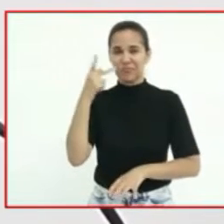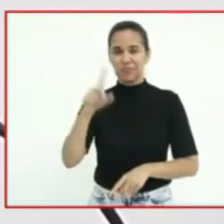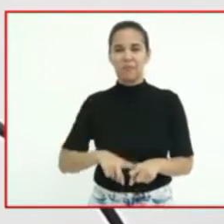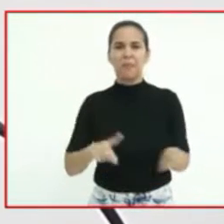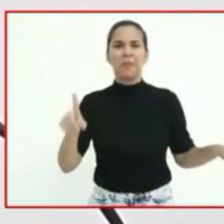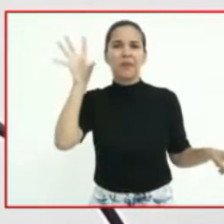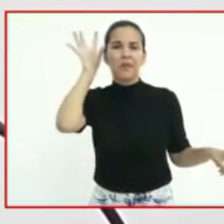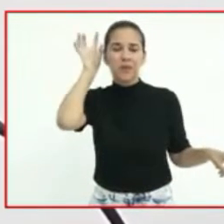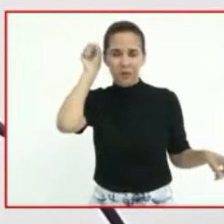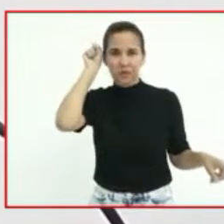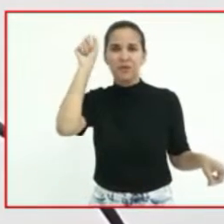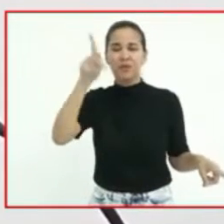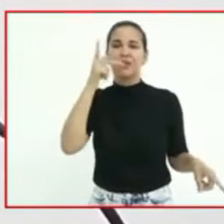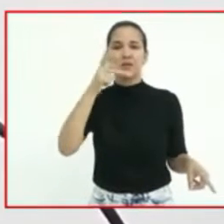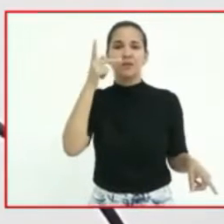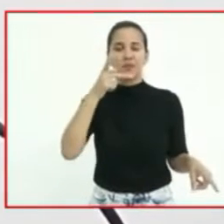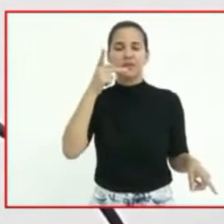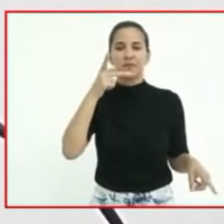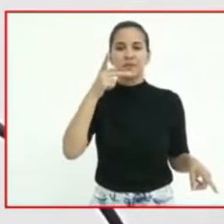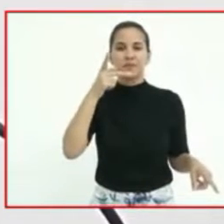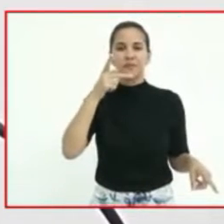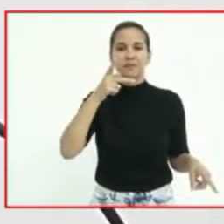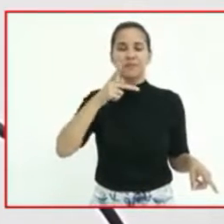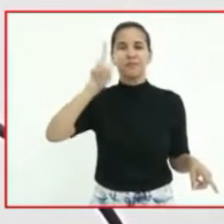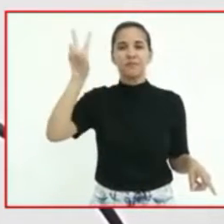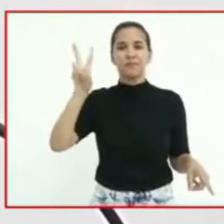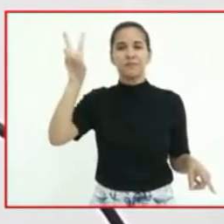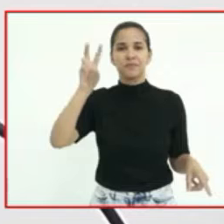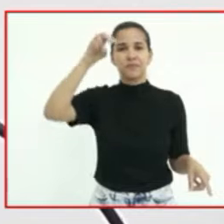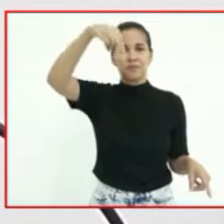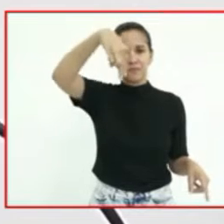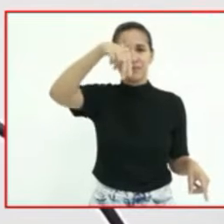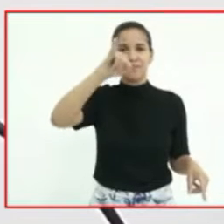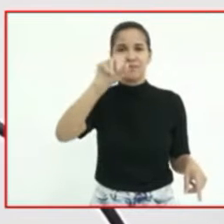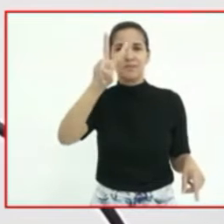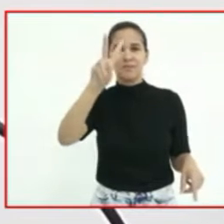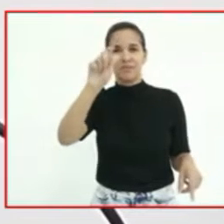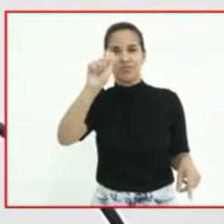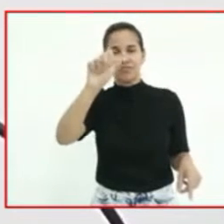ouvi a fala atenta aí do vereador Nivaldo Marques, vereador Jaime.